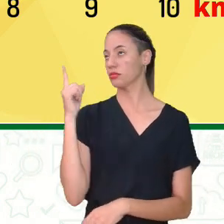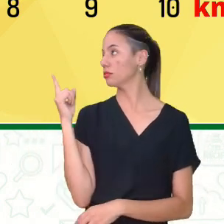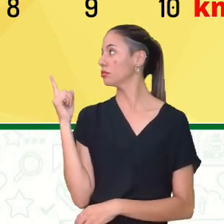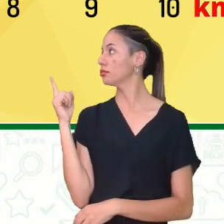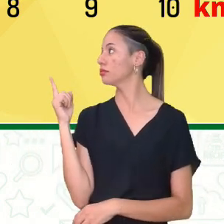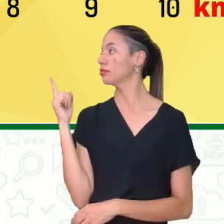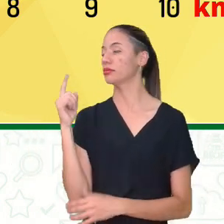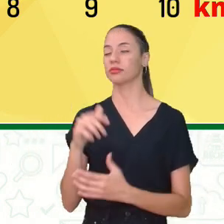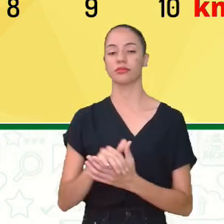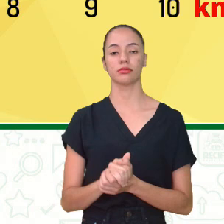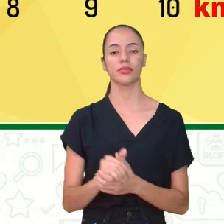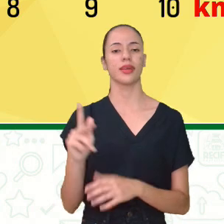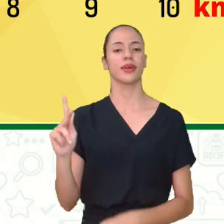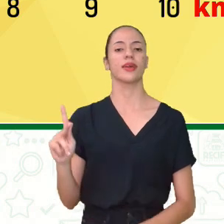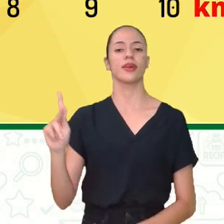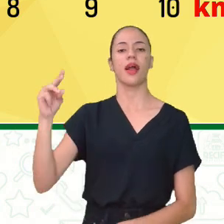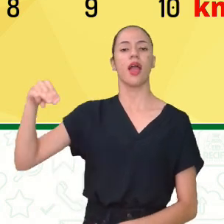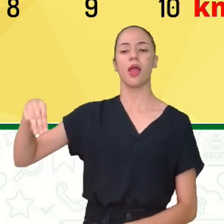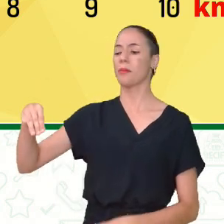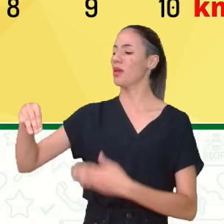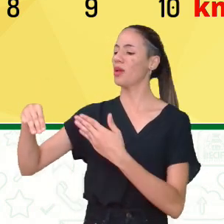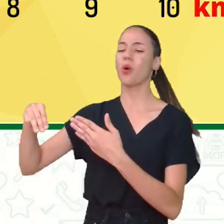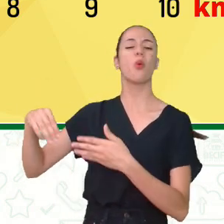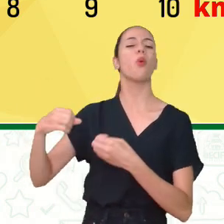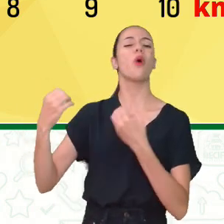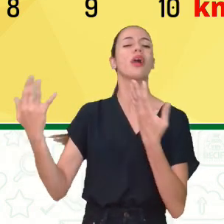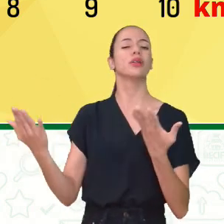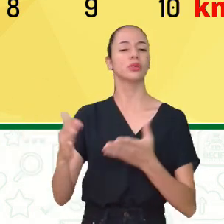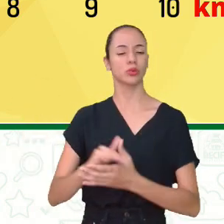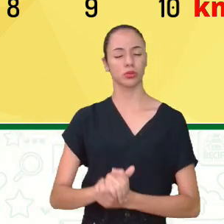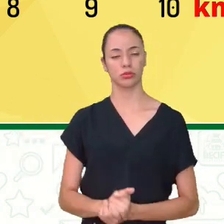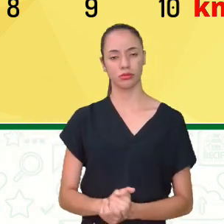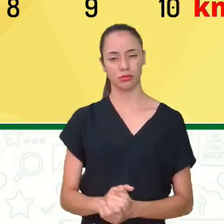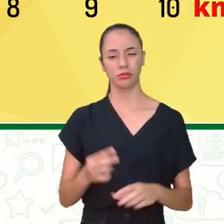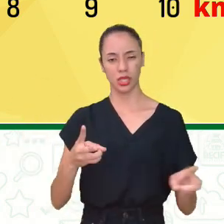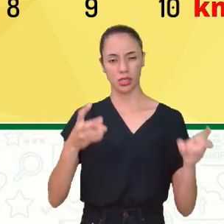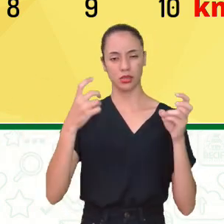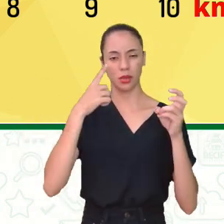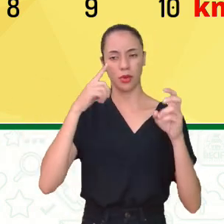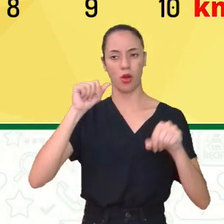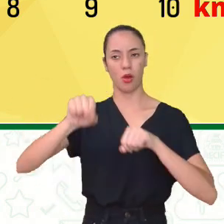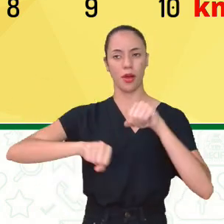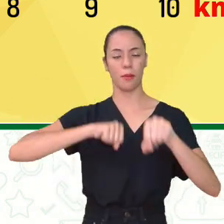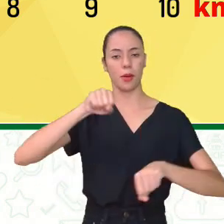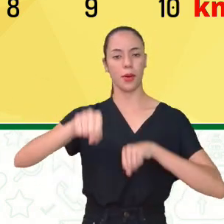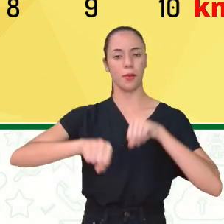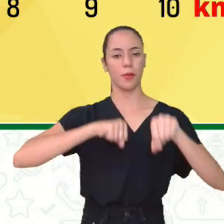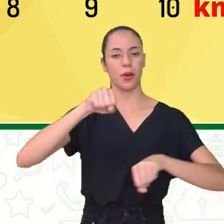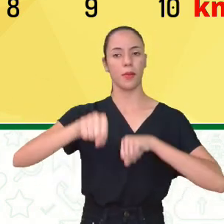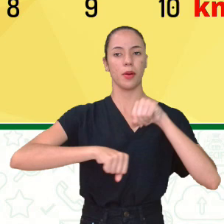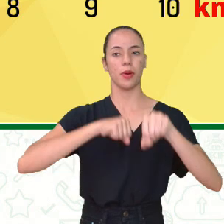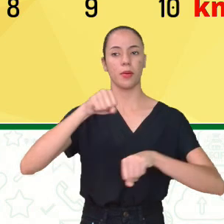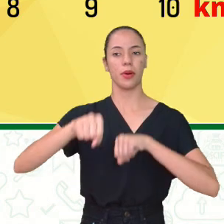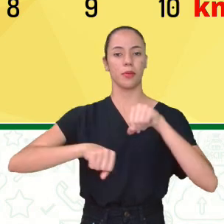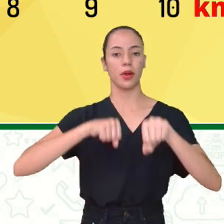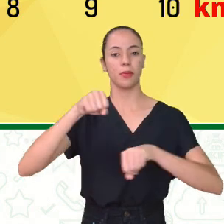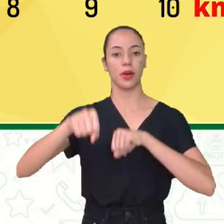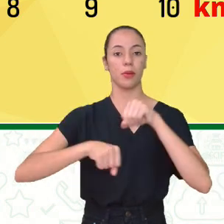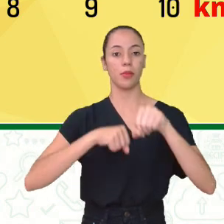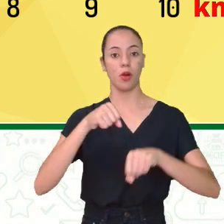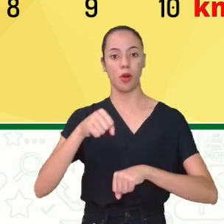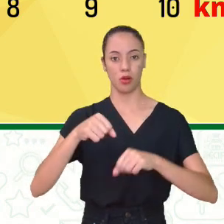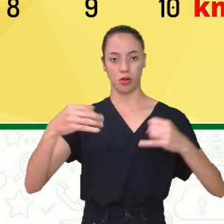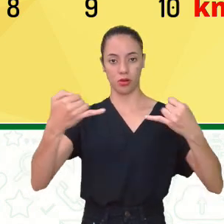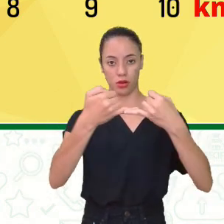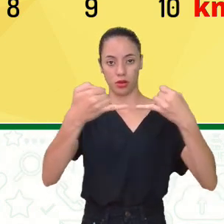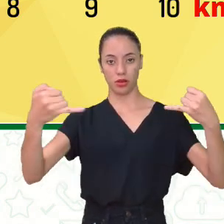de quantos quilômetros? Perceberam que ele está ali na bicicleta, acima da barrinha